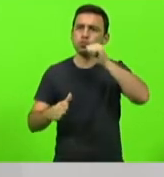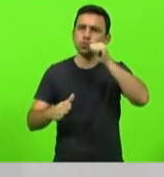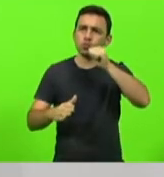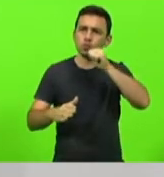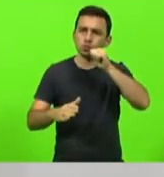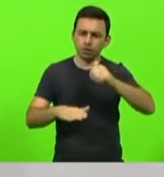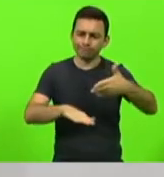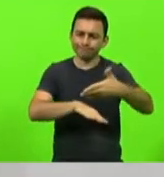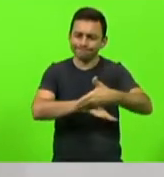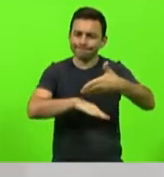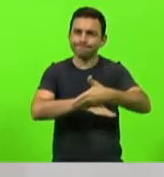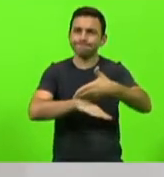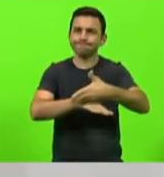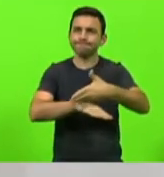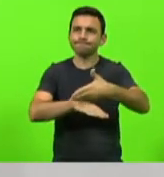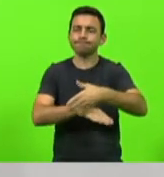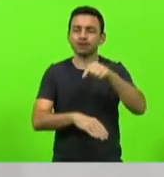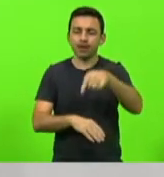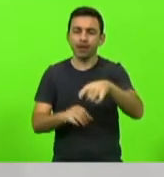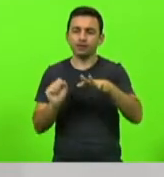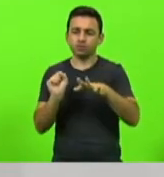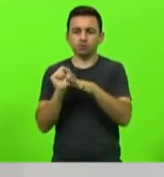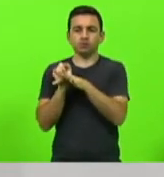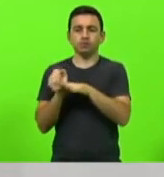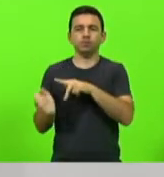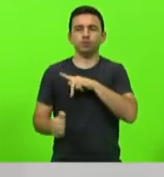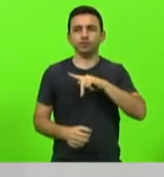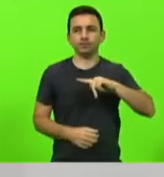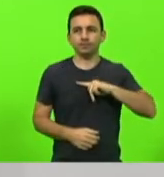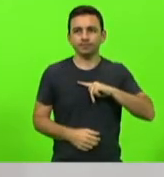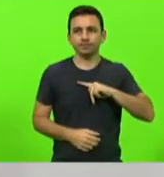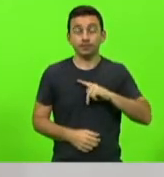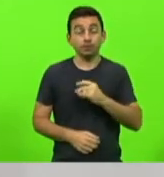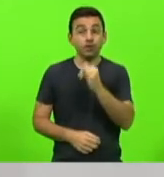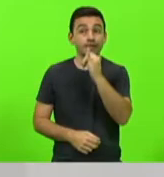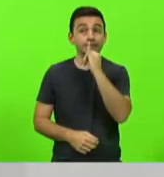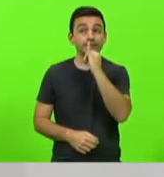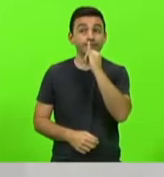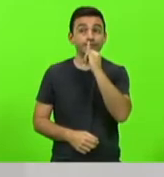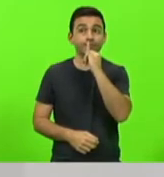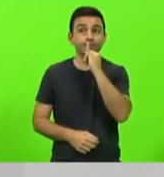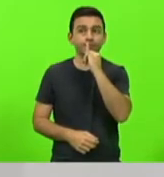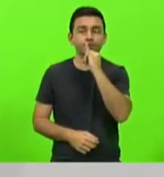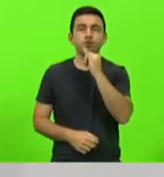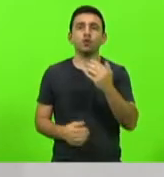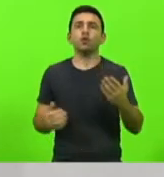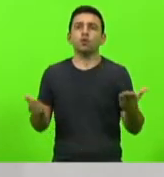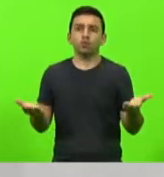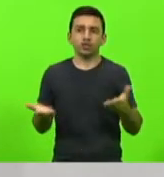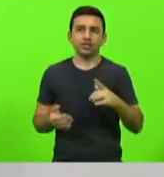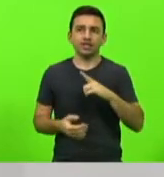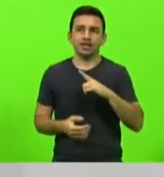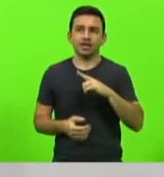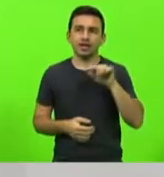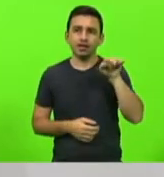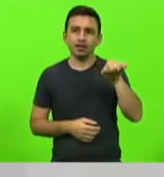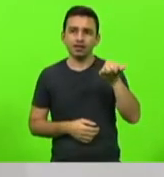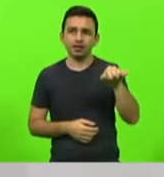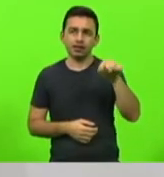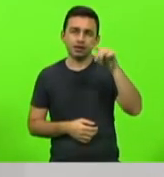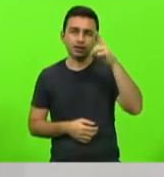das mulheres na segurança pública. Por exemplo, nós temos a deputada,